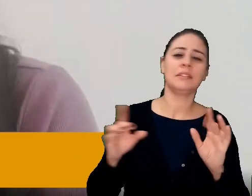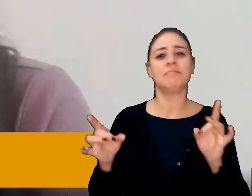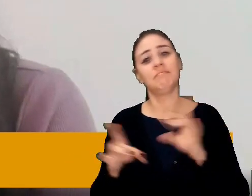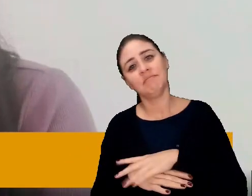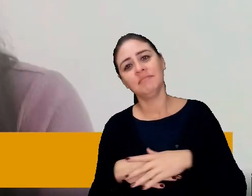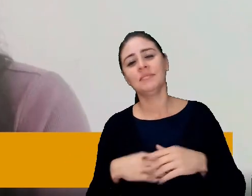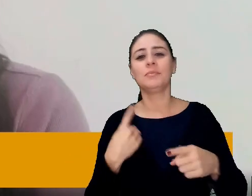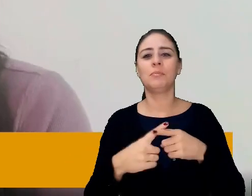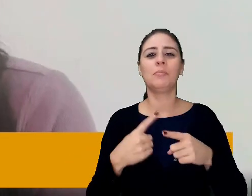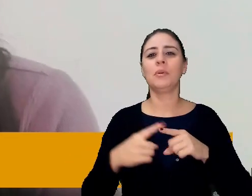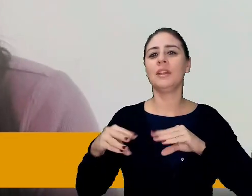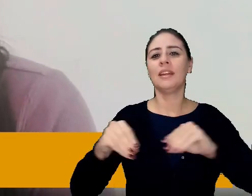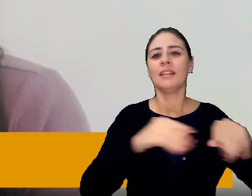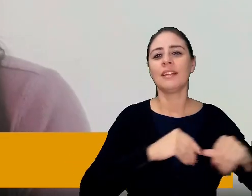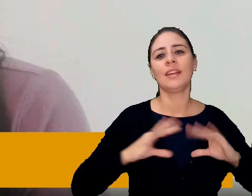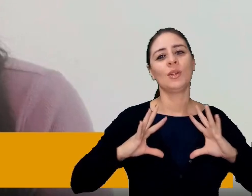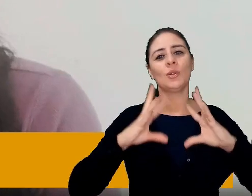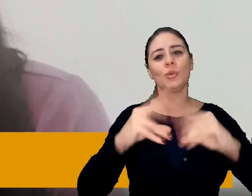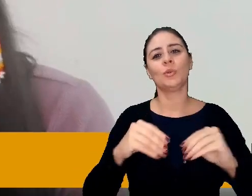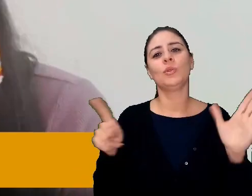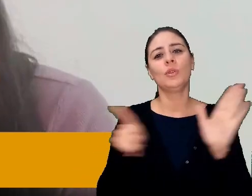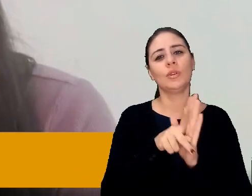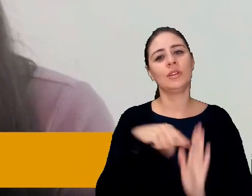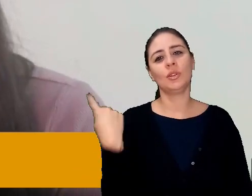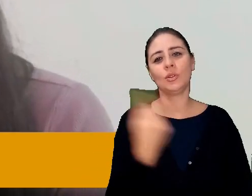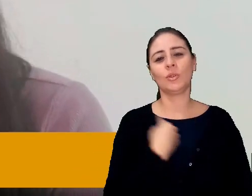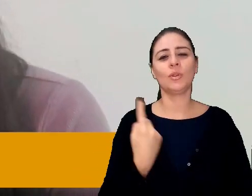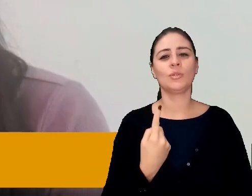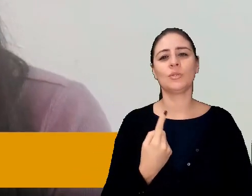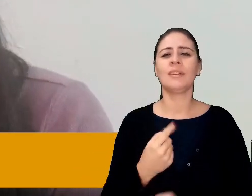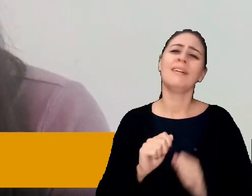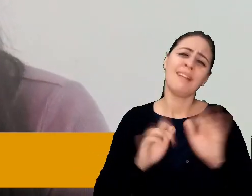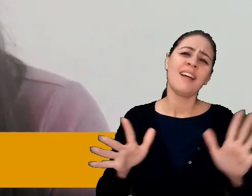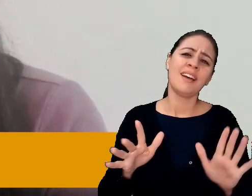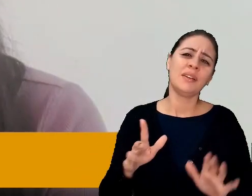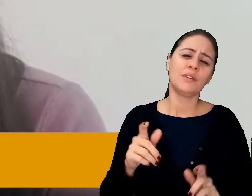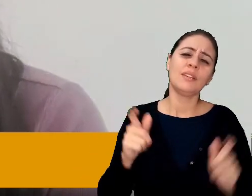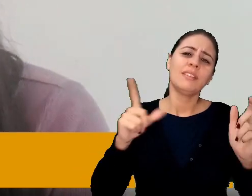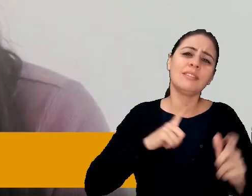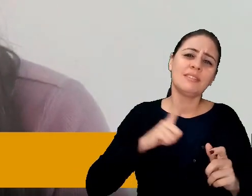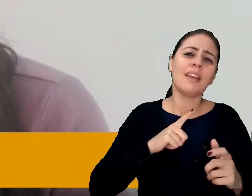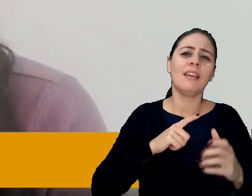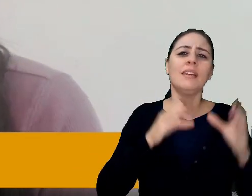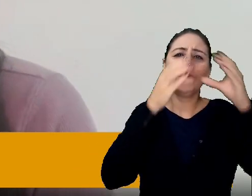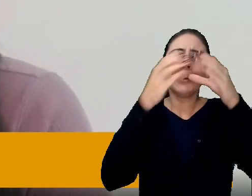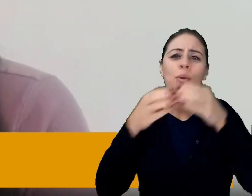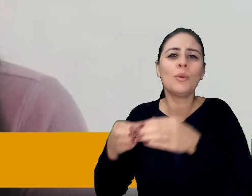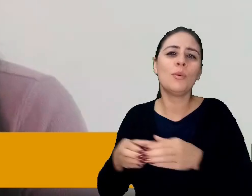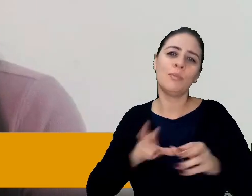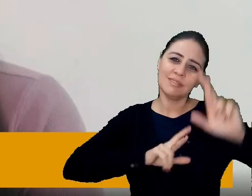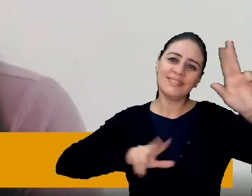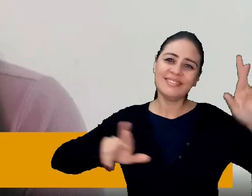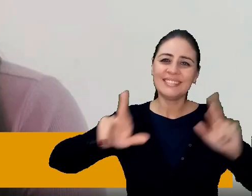todo é nosso, né? Acho que também a gente não pode ficar. Claro que tem as suas etnias, assim, de cada região, mas temos